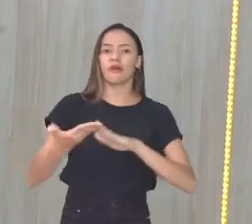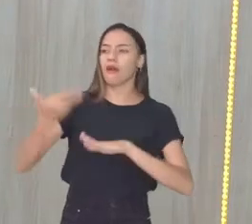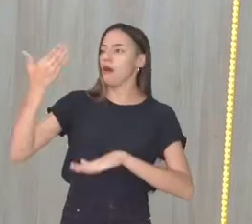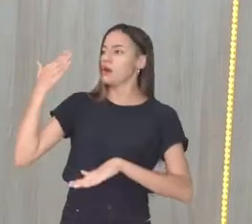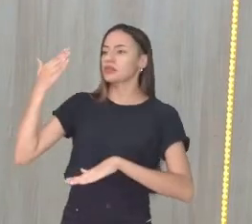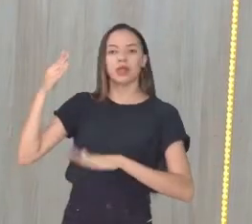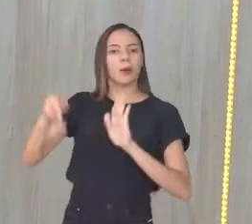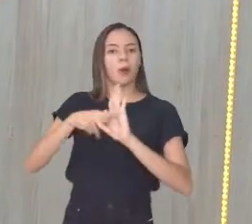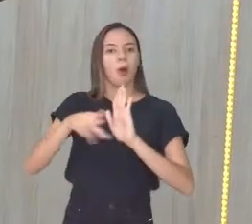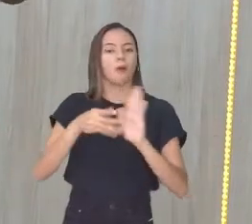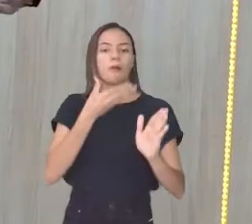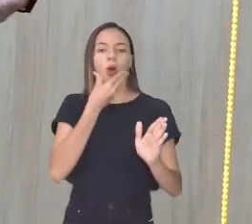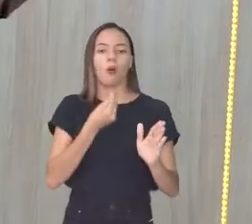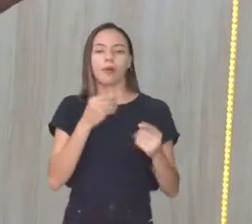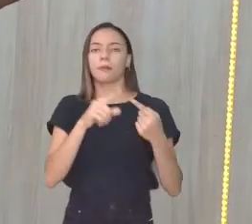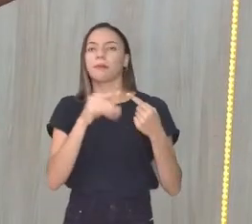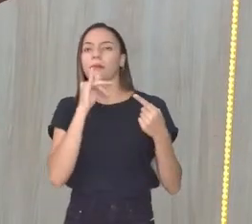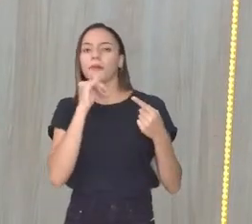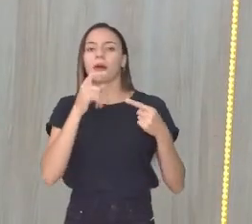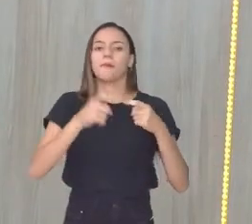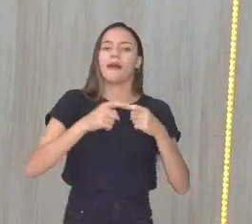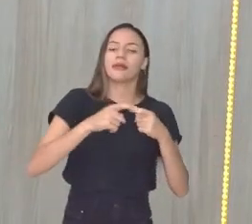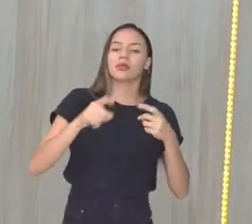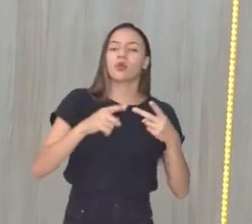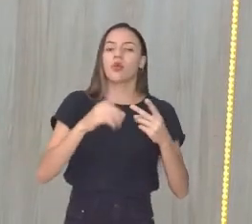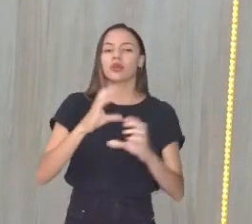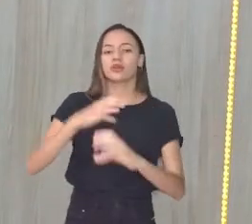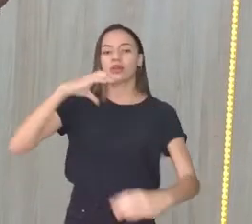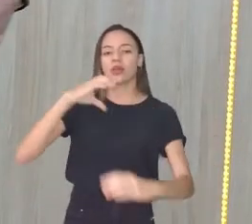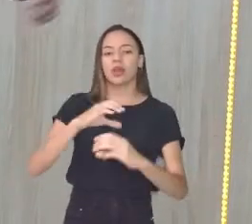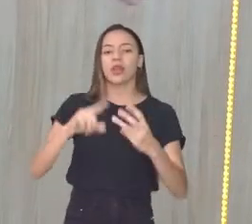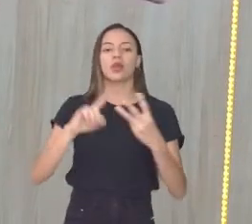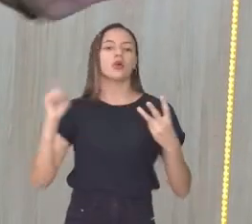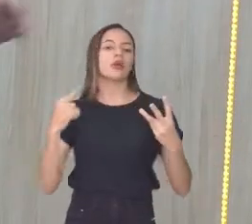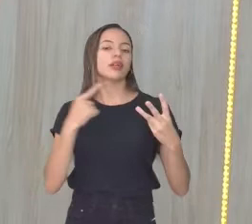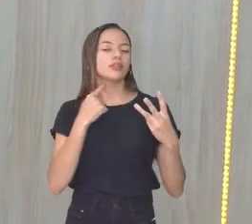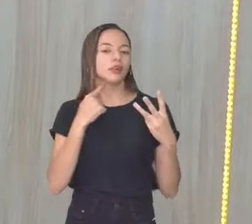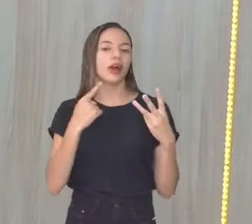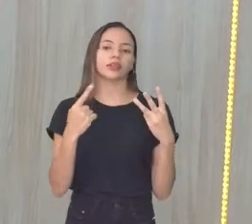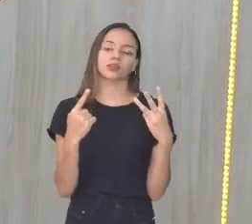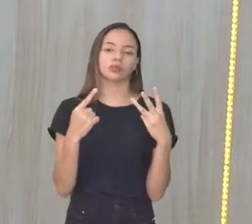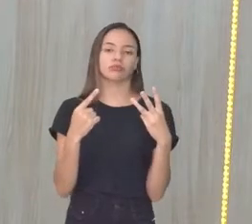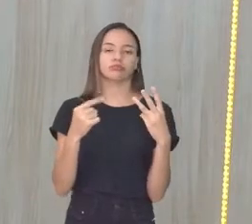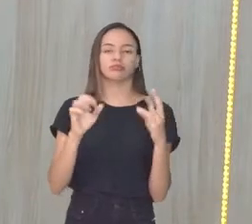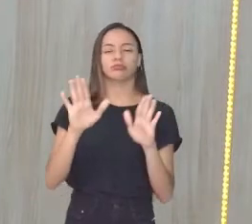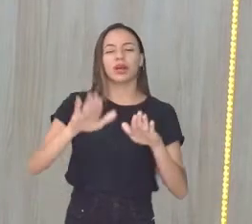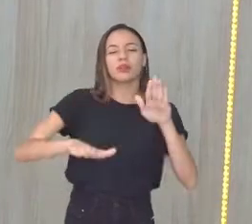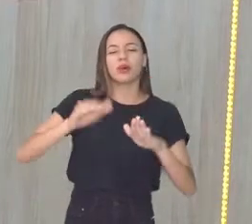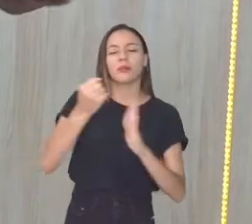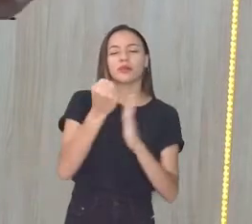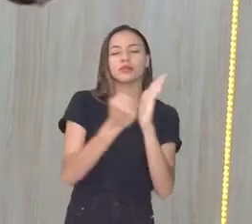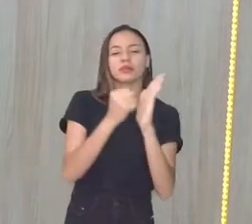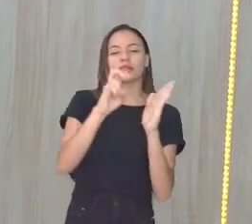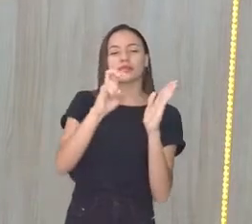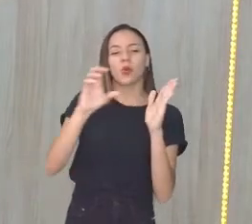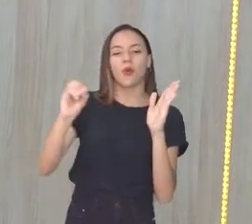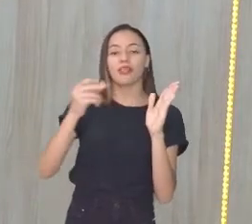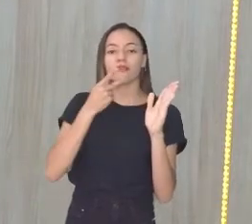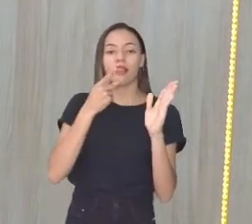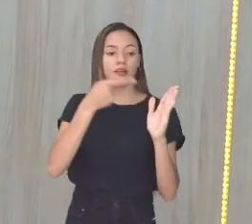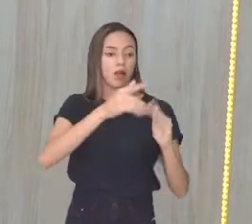Médicos, engenheiros, advogados. Até os anos 50, isso era para homem, não era para